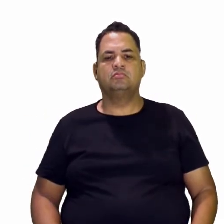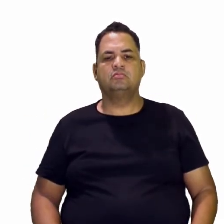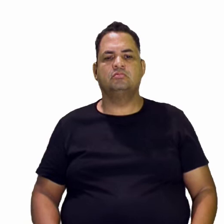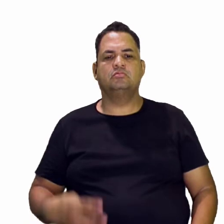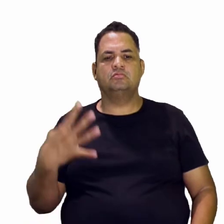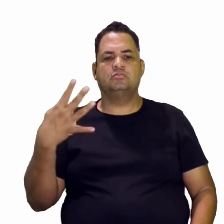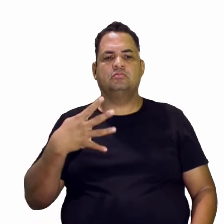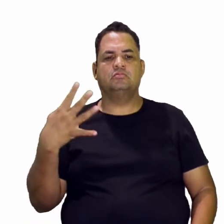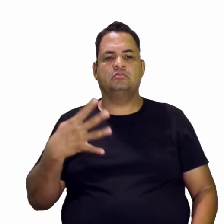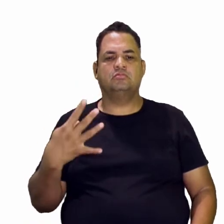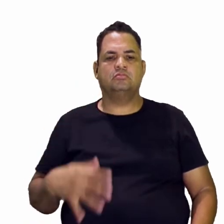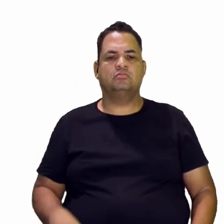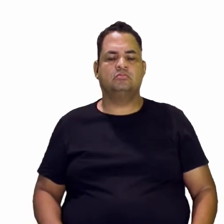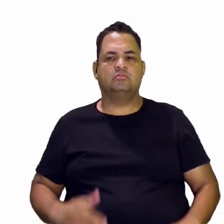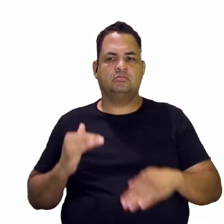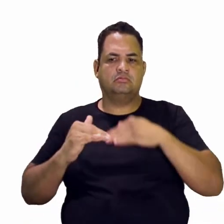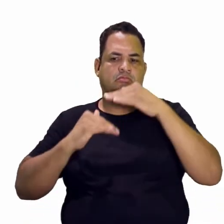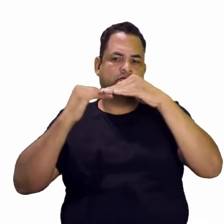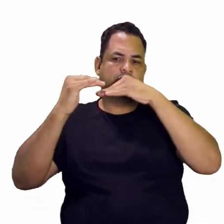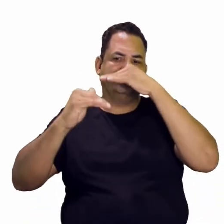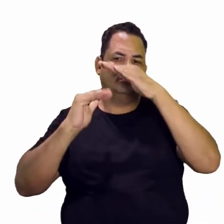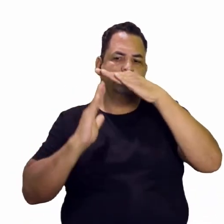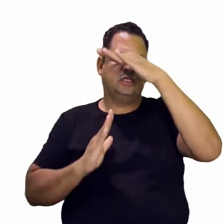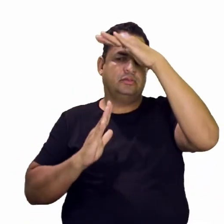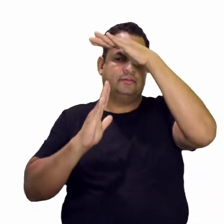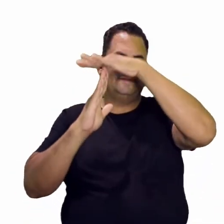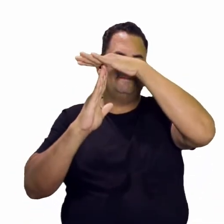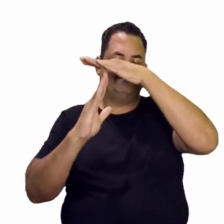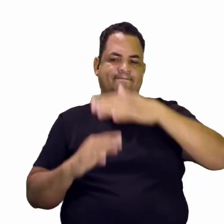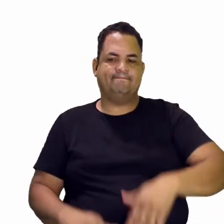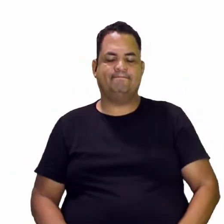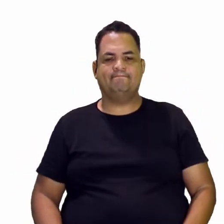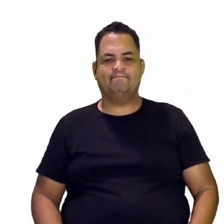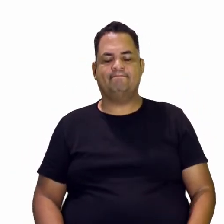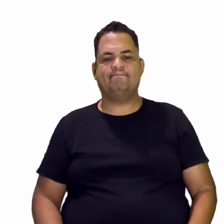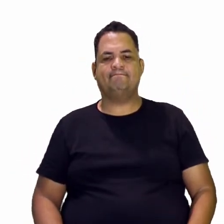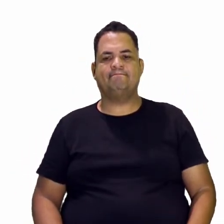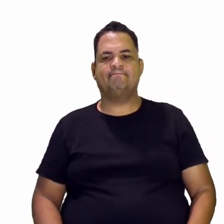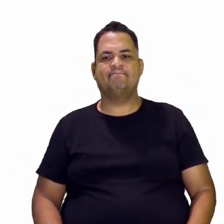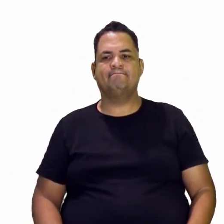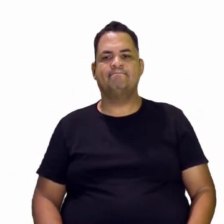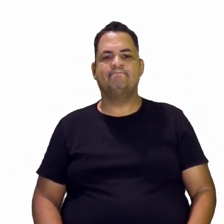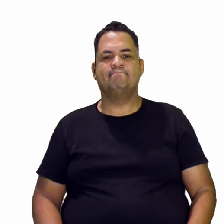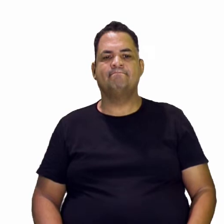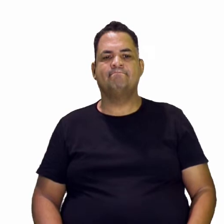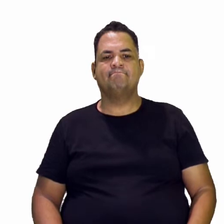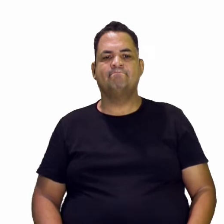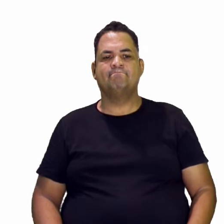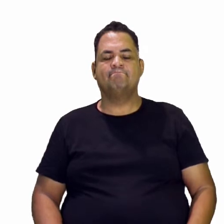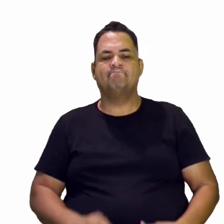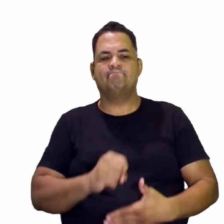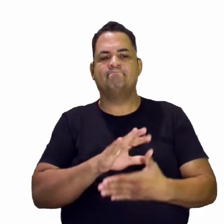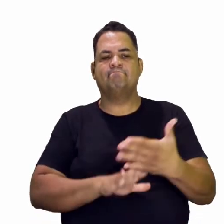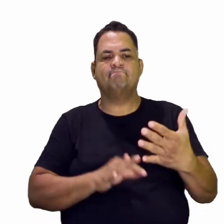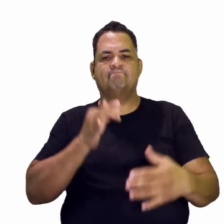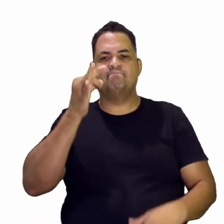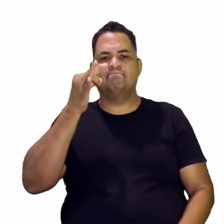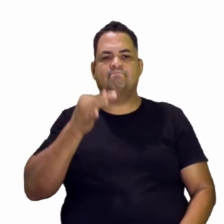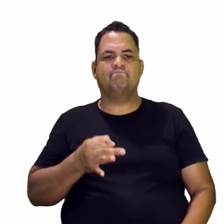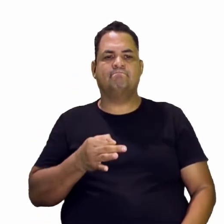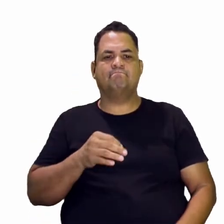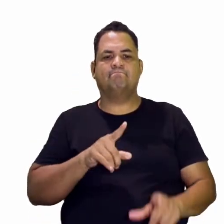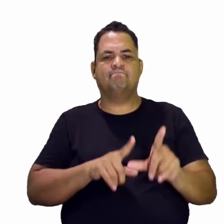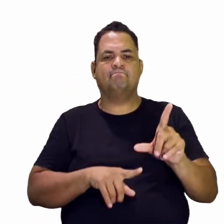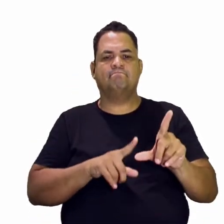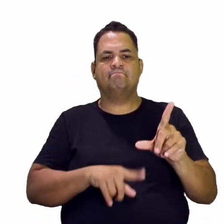quaternário. Então é o mais evoluído, assim, é o ápice, tá, do processo de evolução. Tudo bem? Então a nossa alternativa correta é